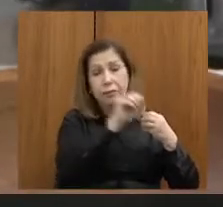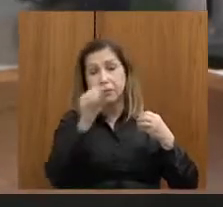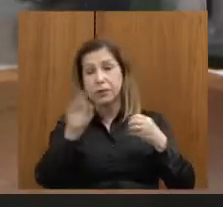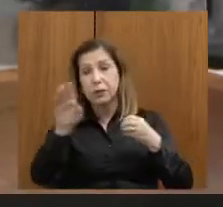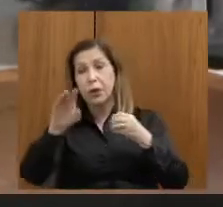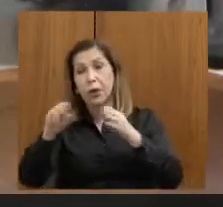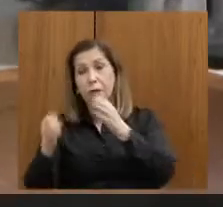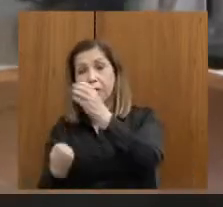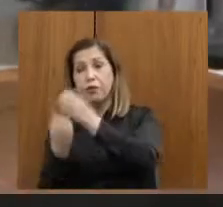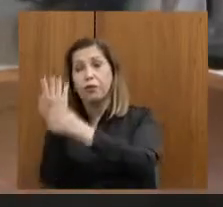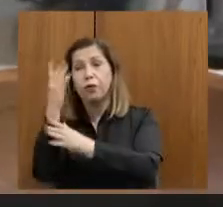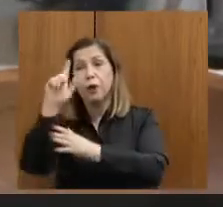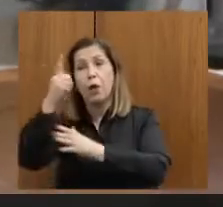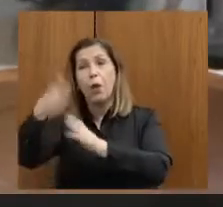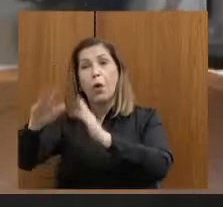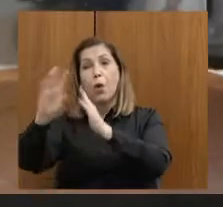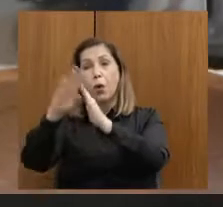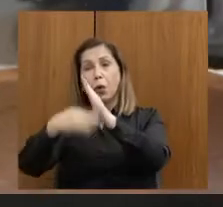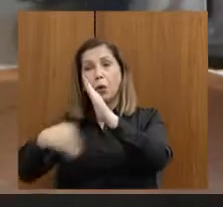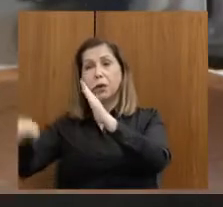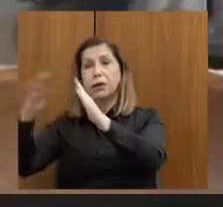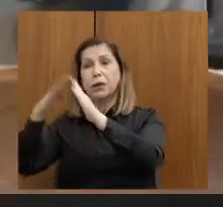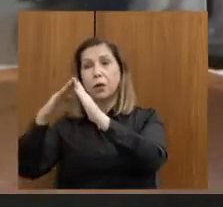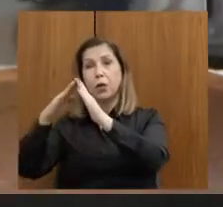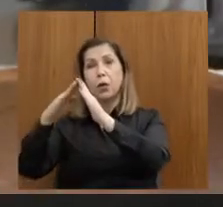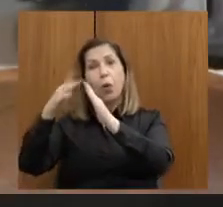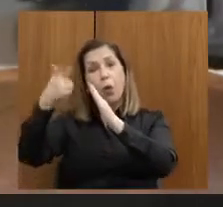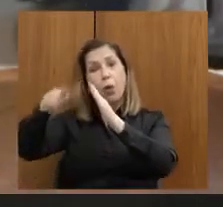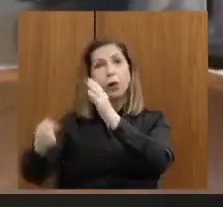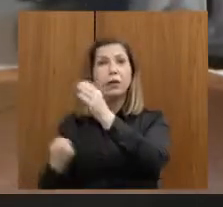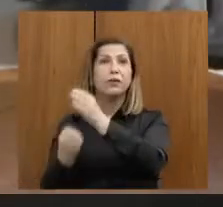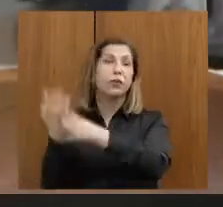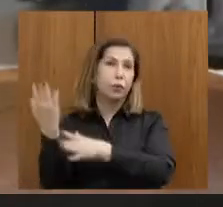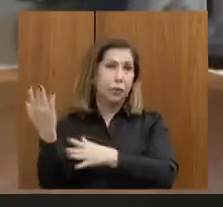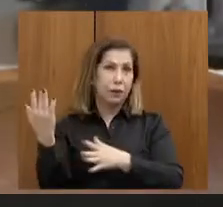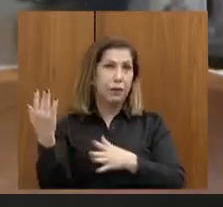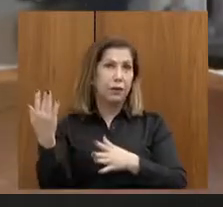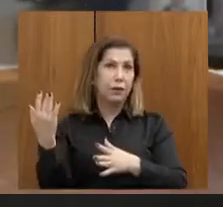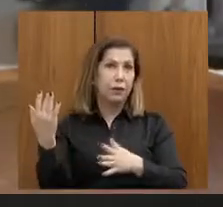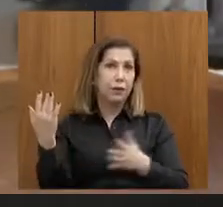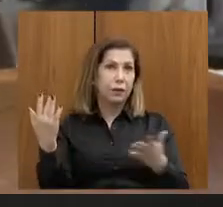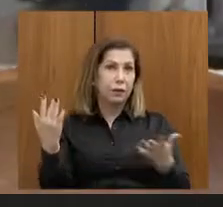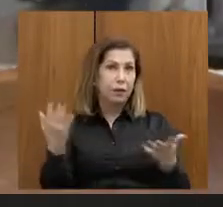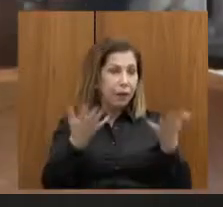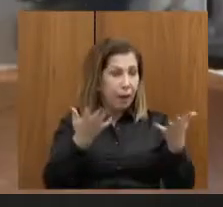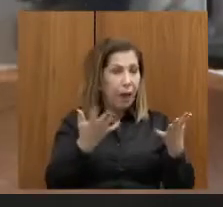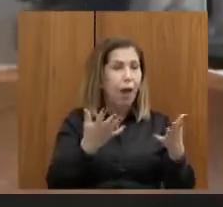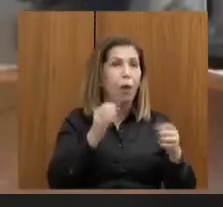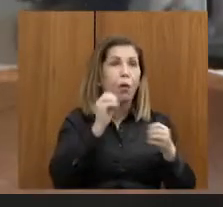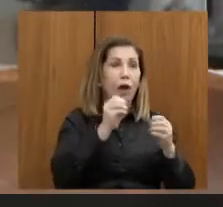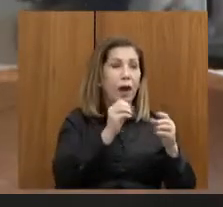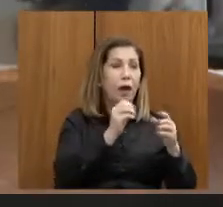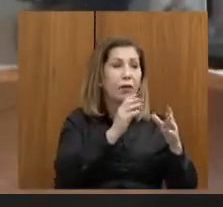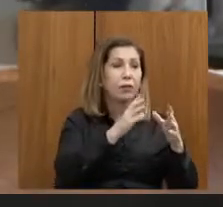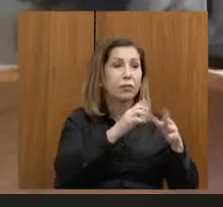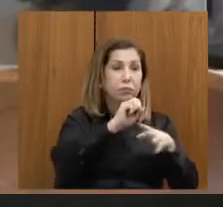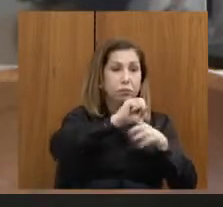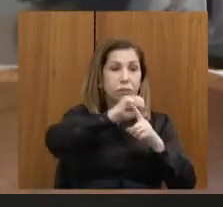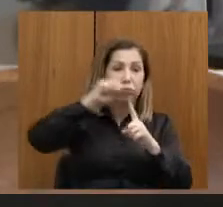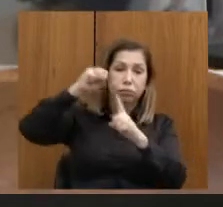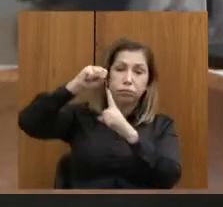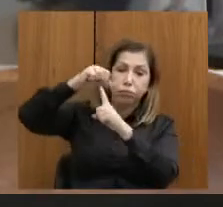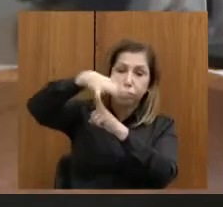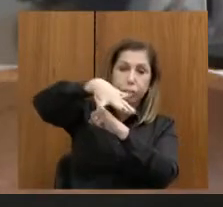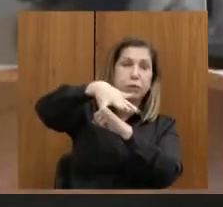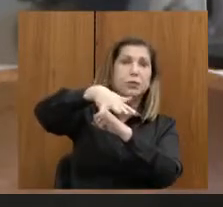essa é a nossa loja que a gente não quer nada só para nós além da gente ser Muita gente Ainda quer esse mundo se multiplique